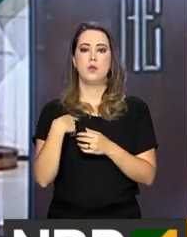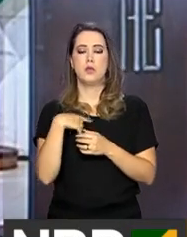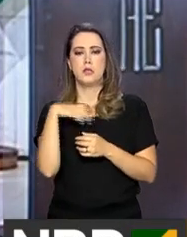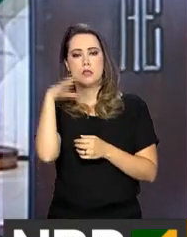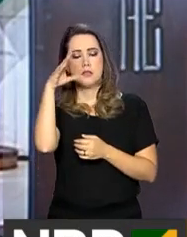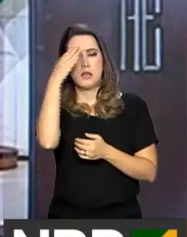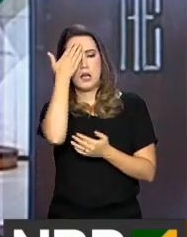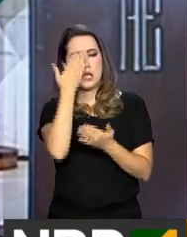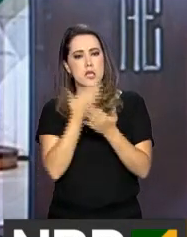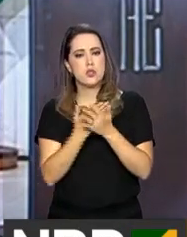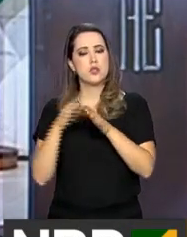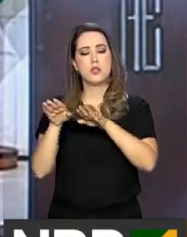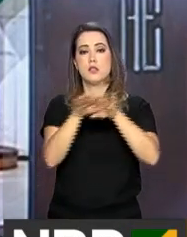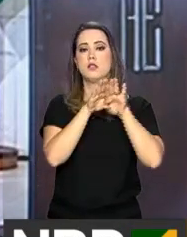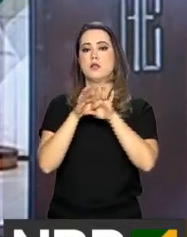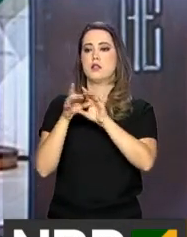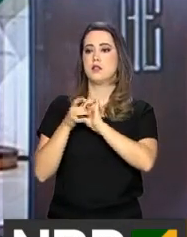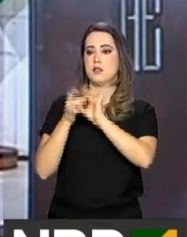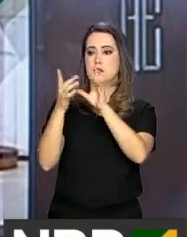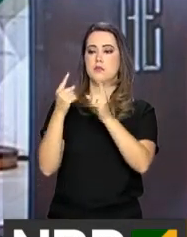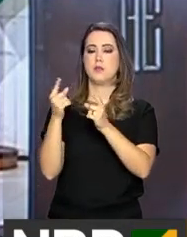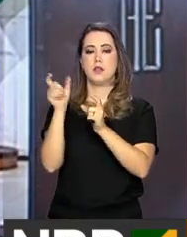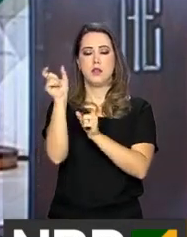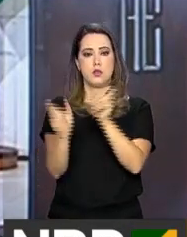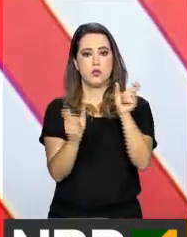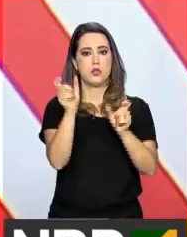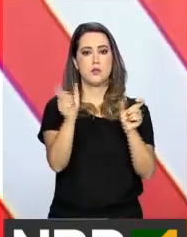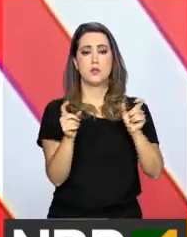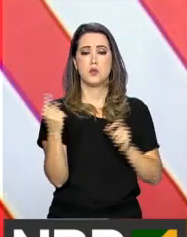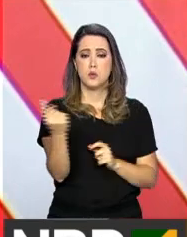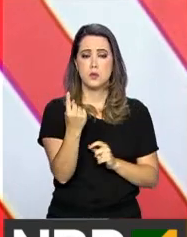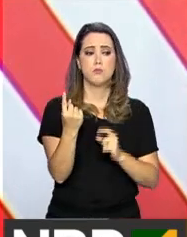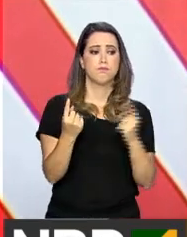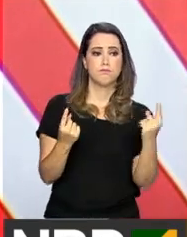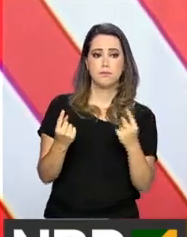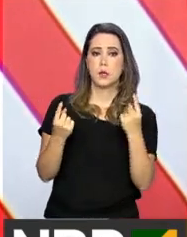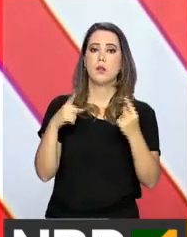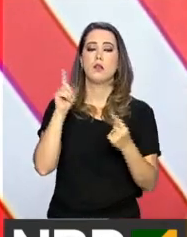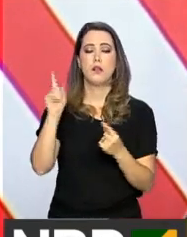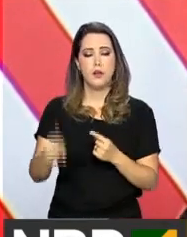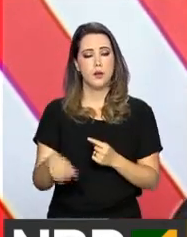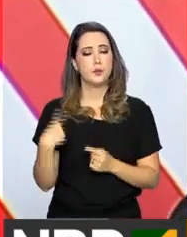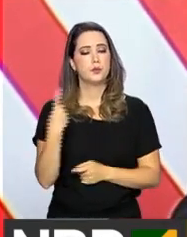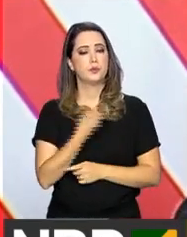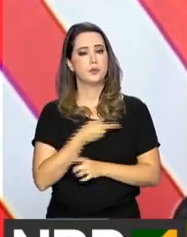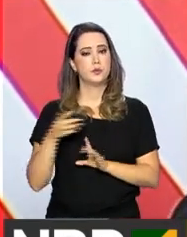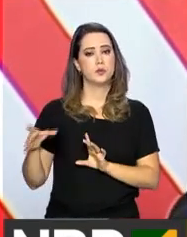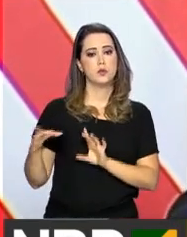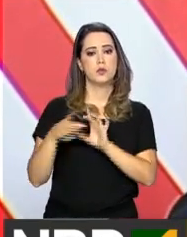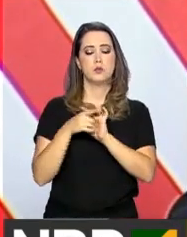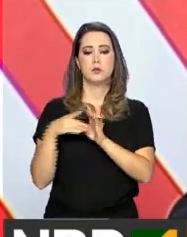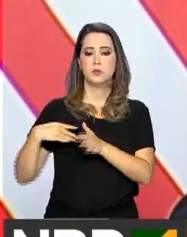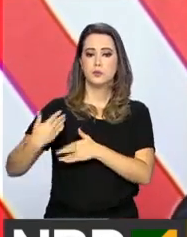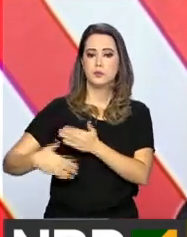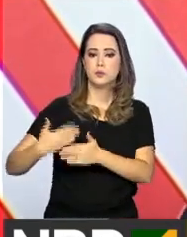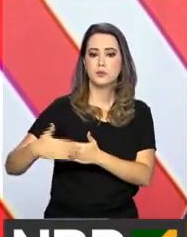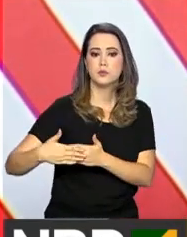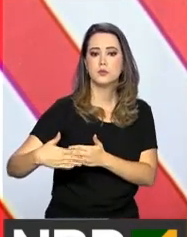democracia e às liberdades individuais é vínculo que nos une ao longo do tempo.